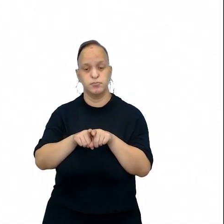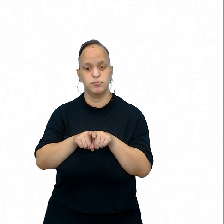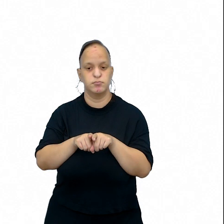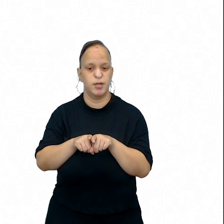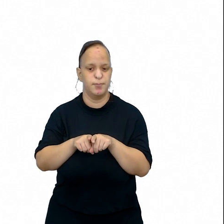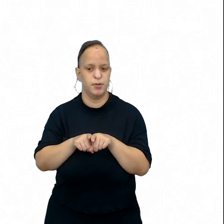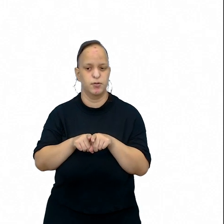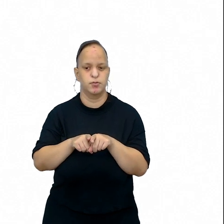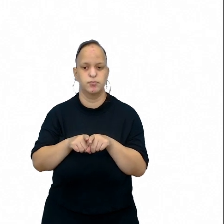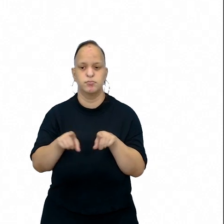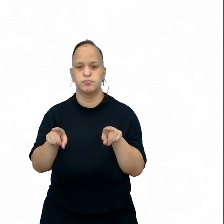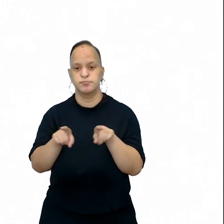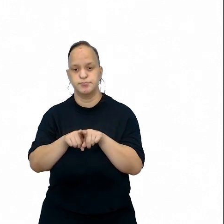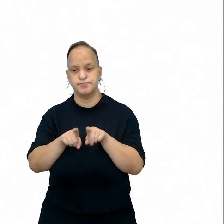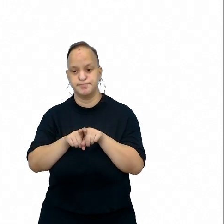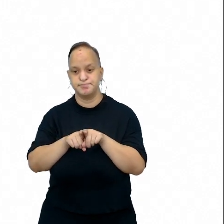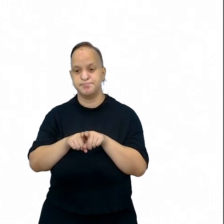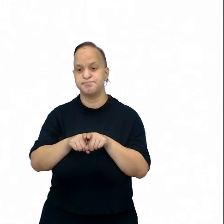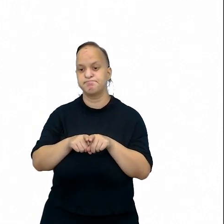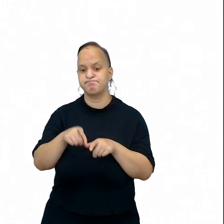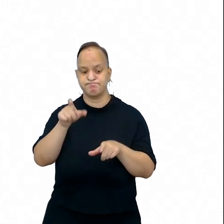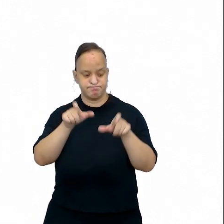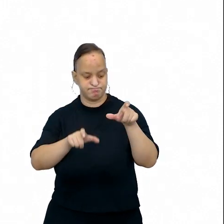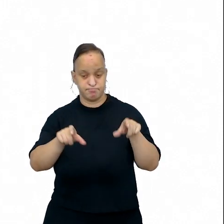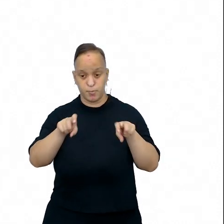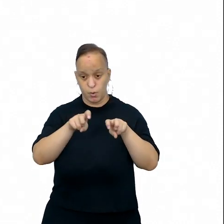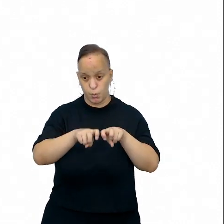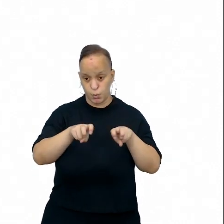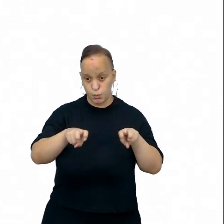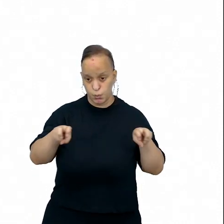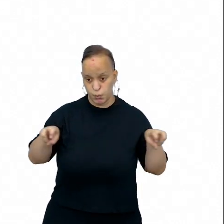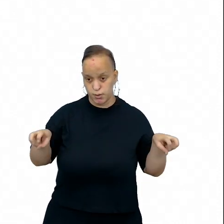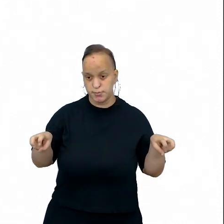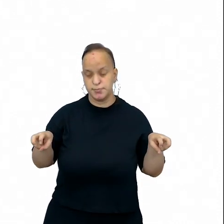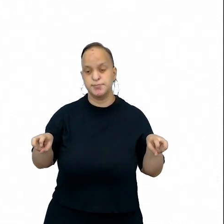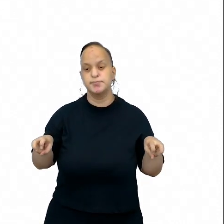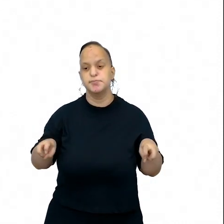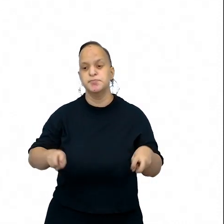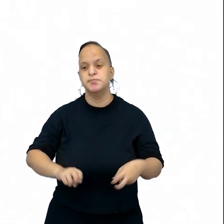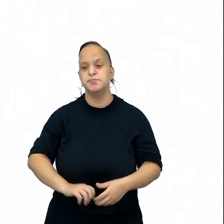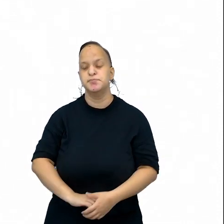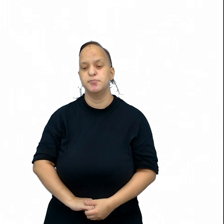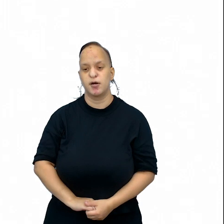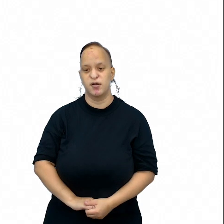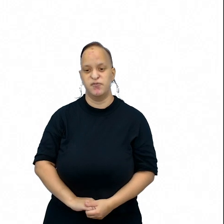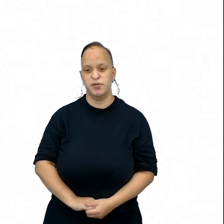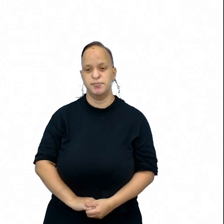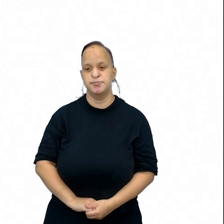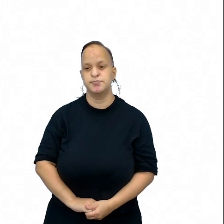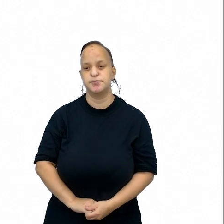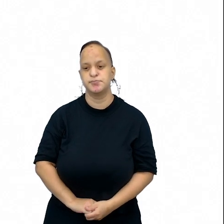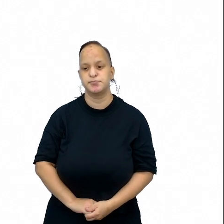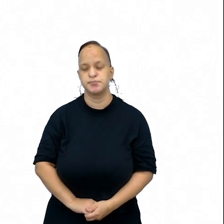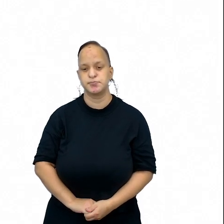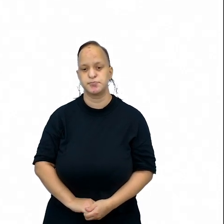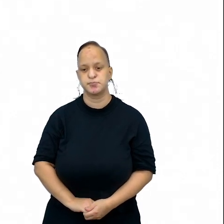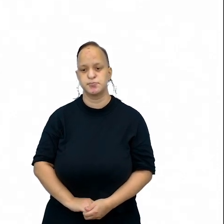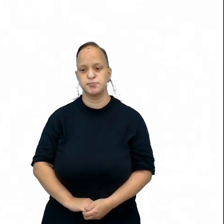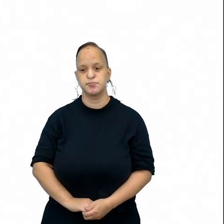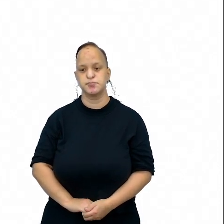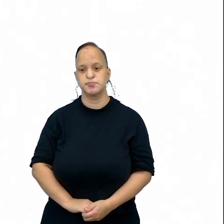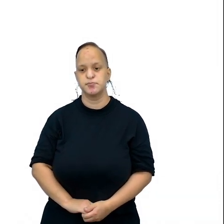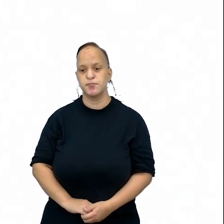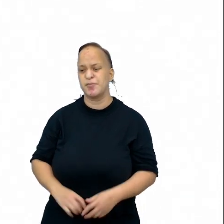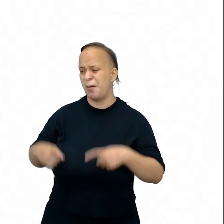muito interessante quando o júri simulado é tratado, né, porque existem sempre essa ideia de defesa e